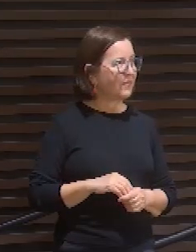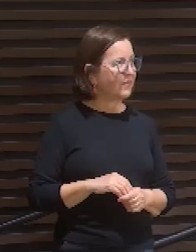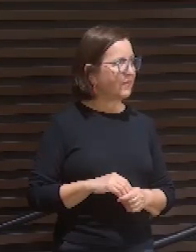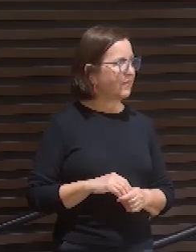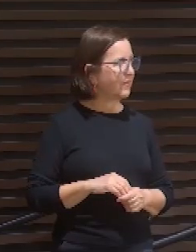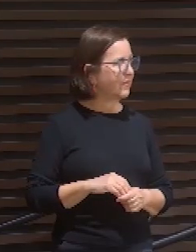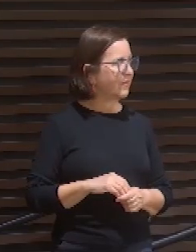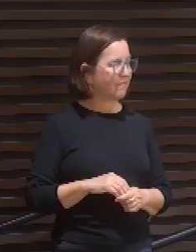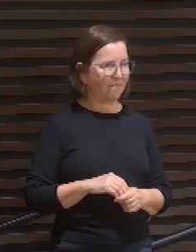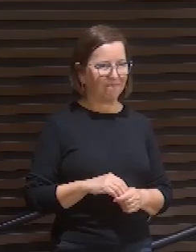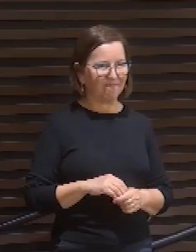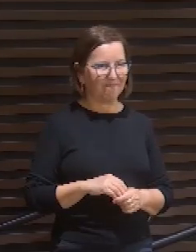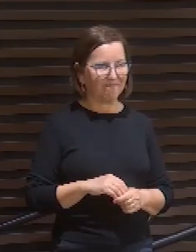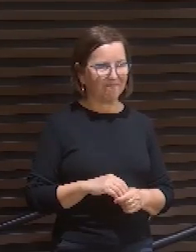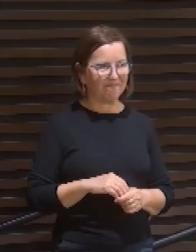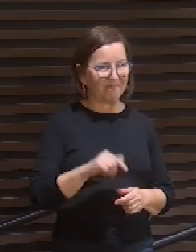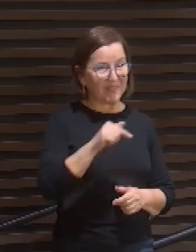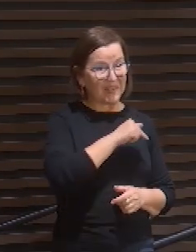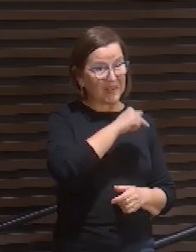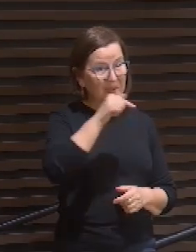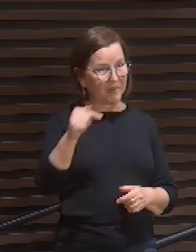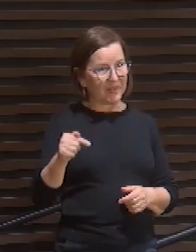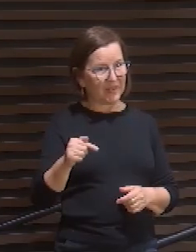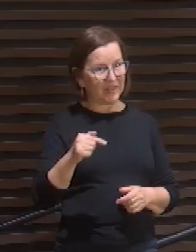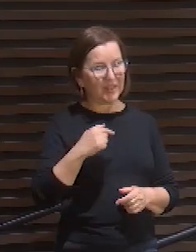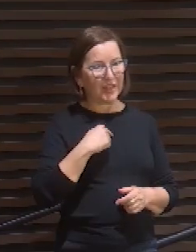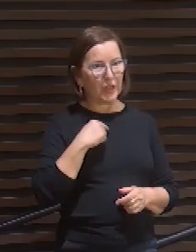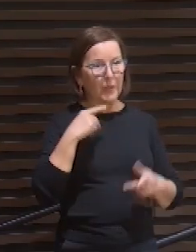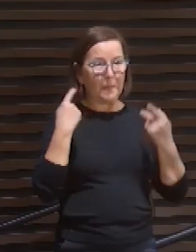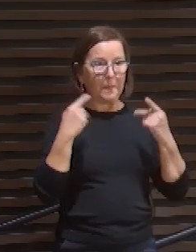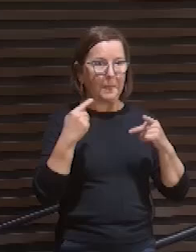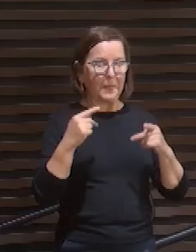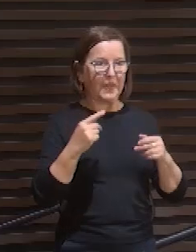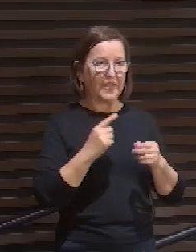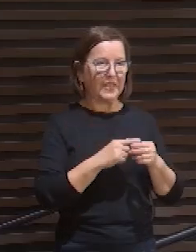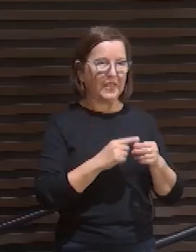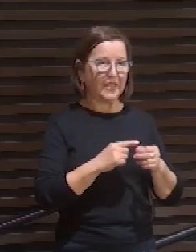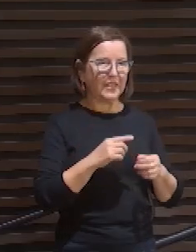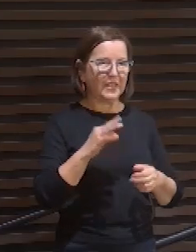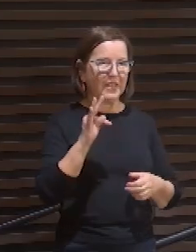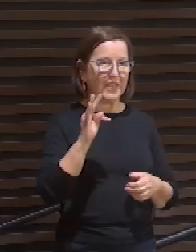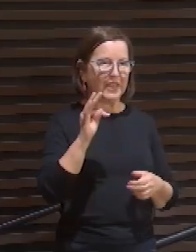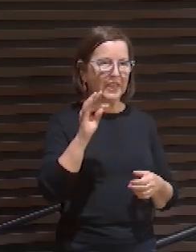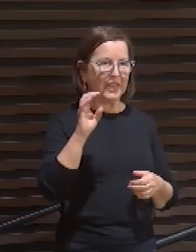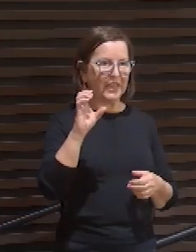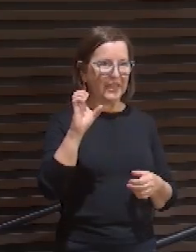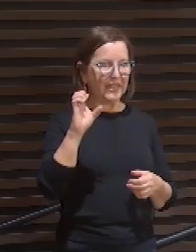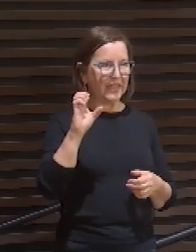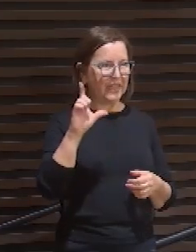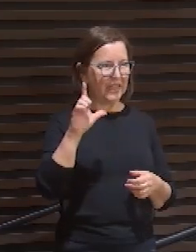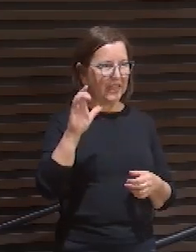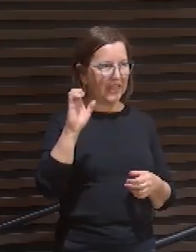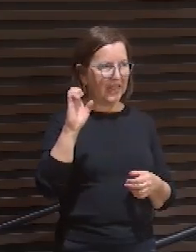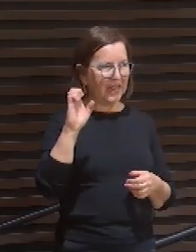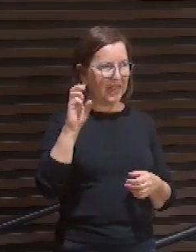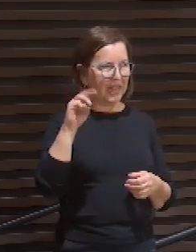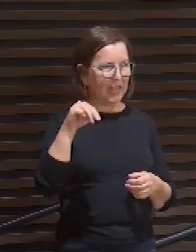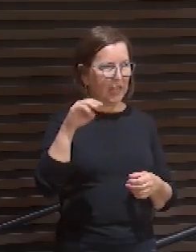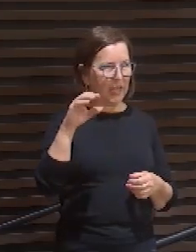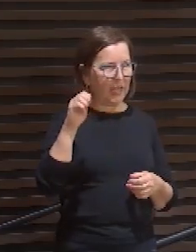Estava falando a semana passada lá em Telêmaco Borba, e alguém disse, mas pastor,